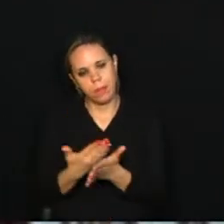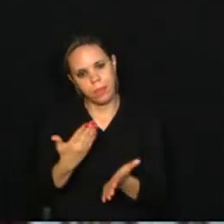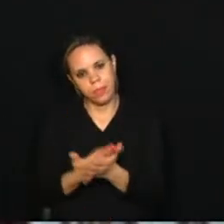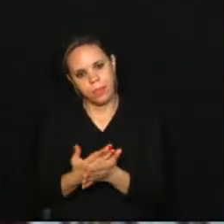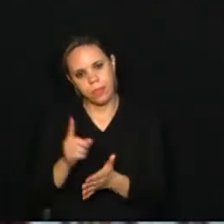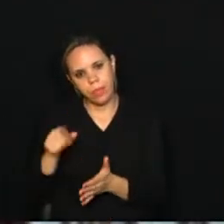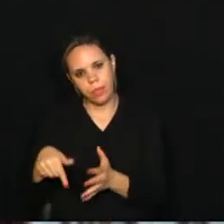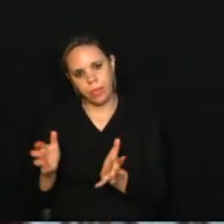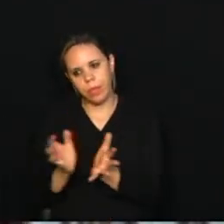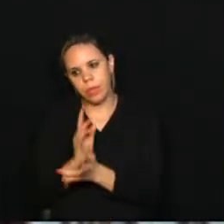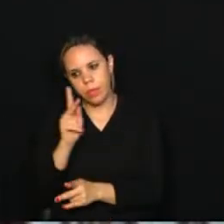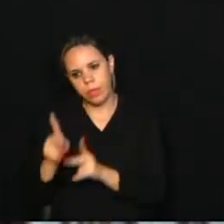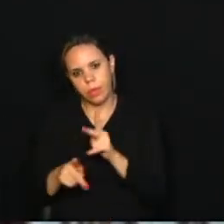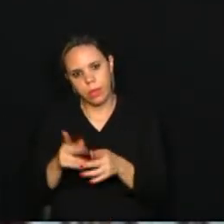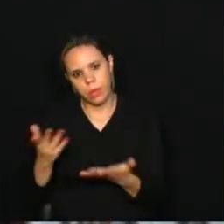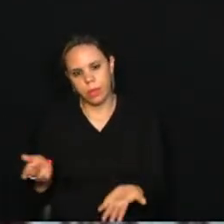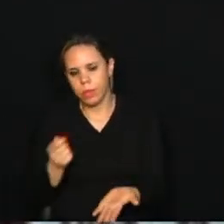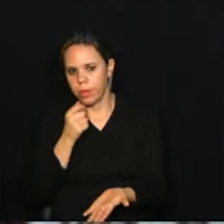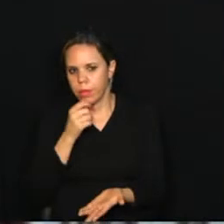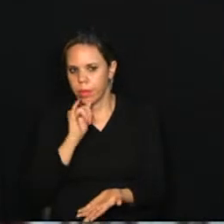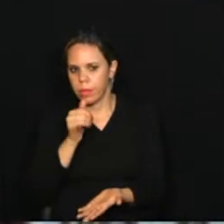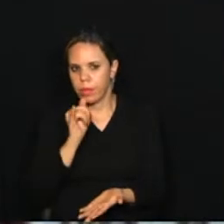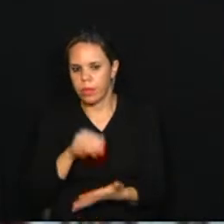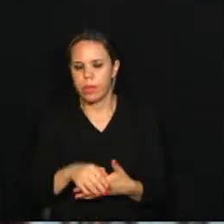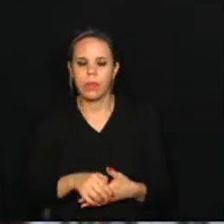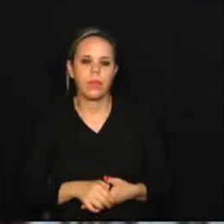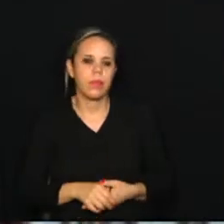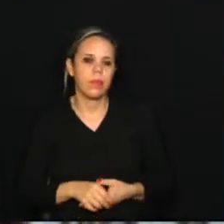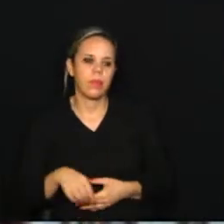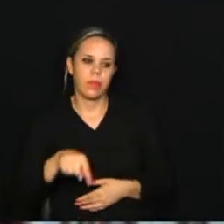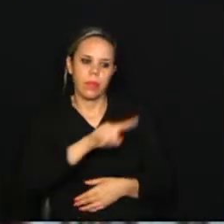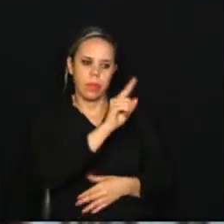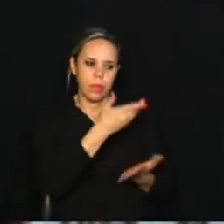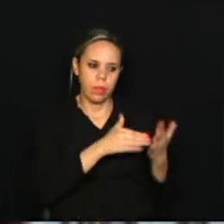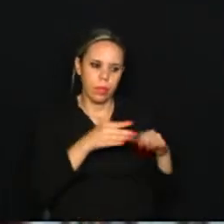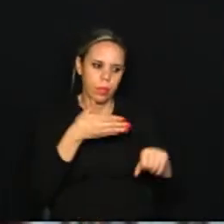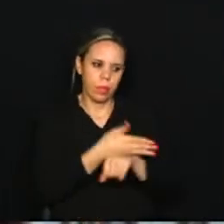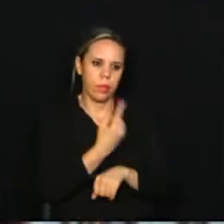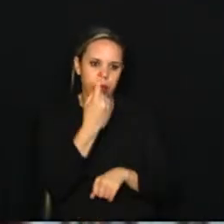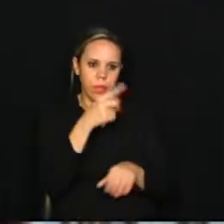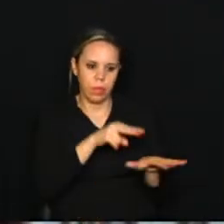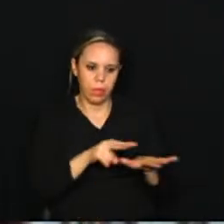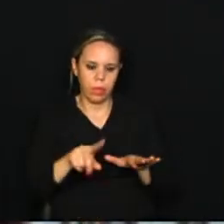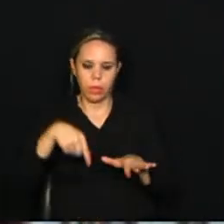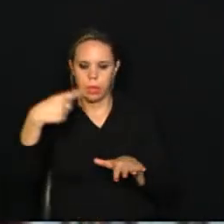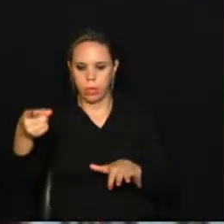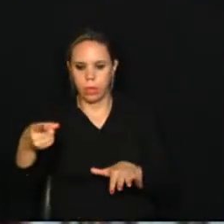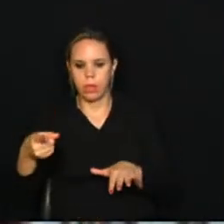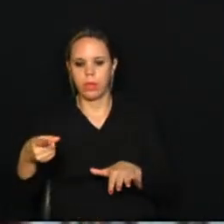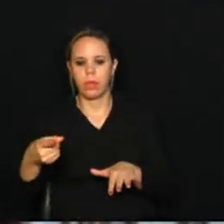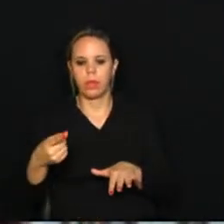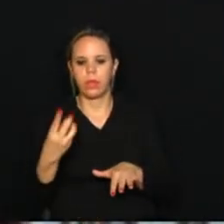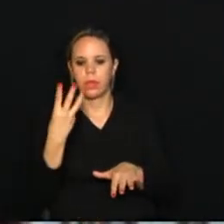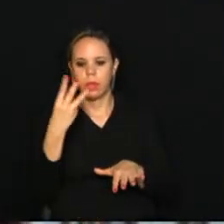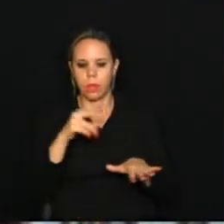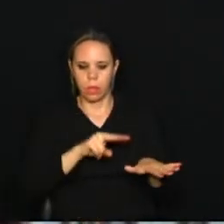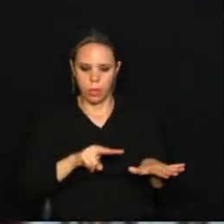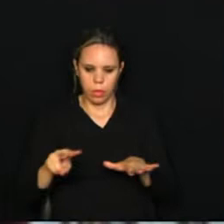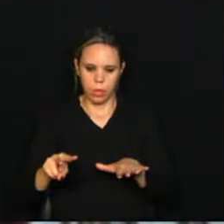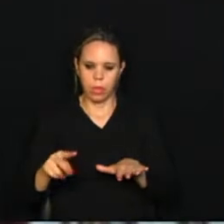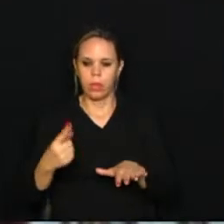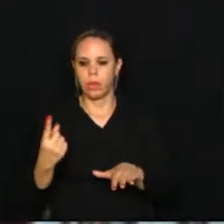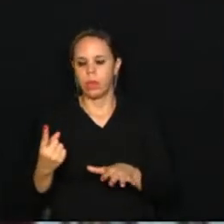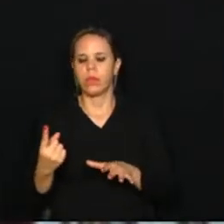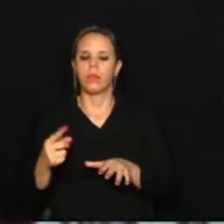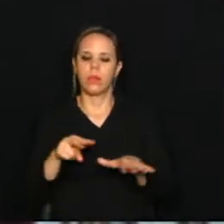esse 1/3 presencial, como eu disse, vai à escola uma semana a cada 3, portanto,